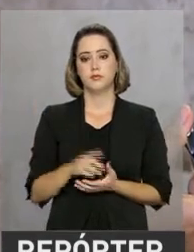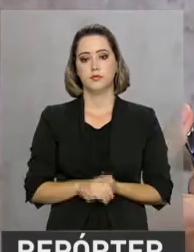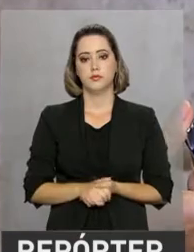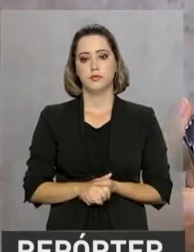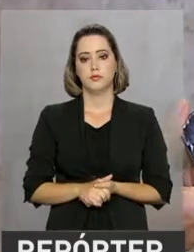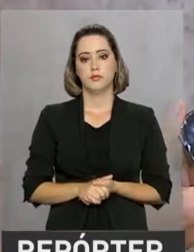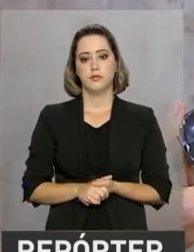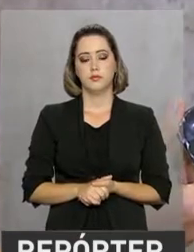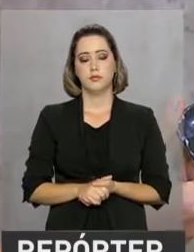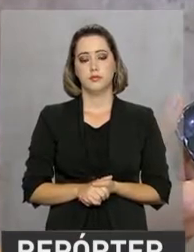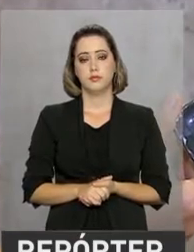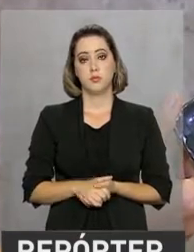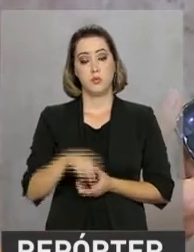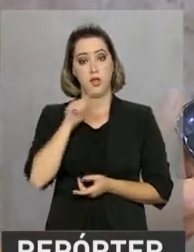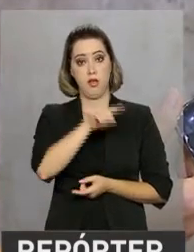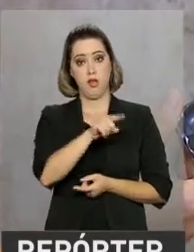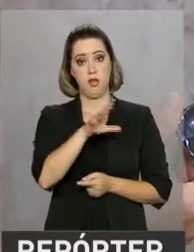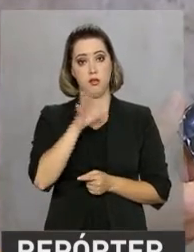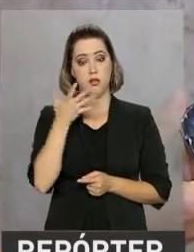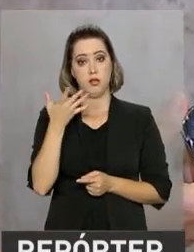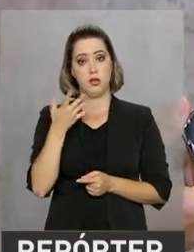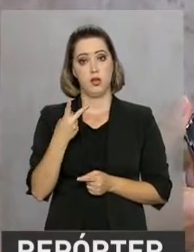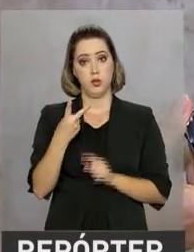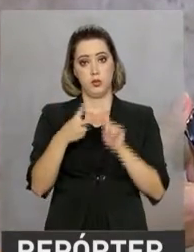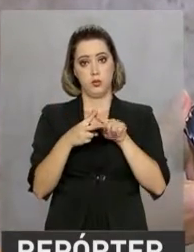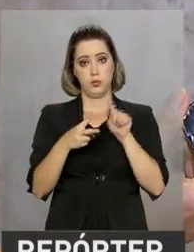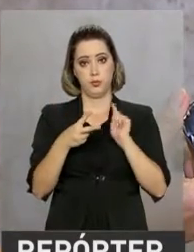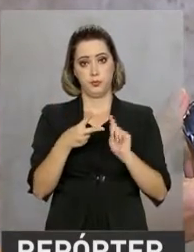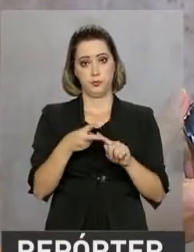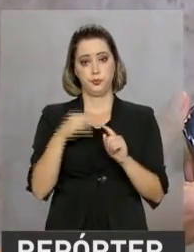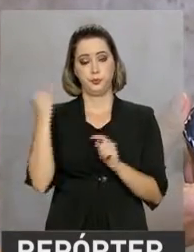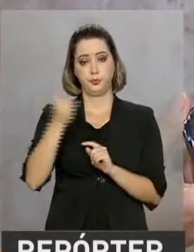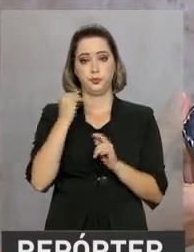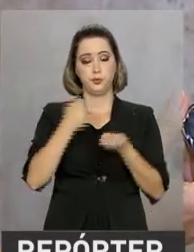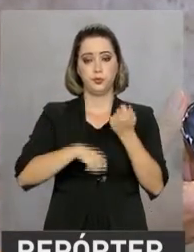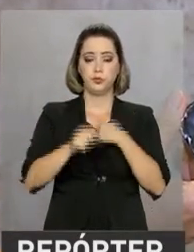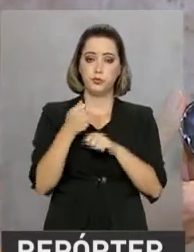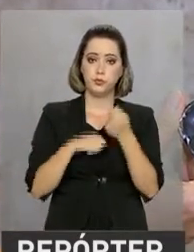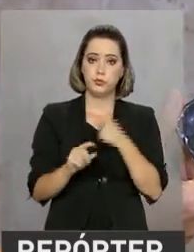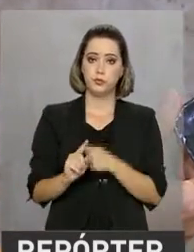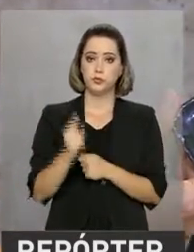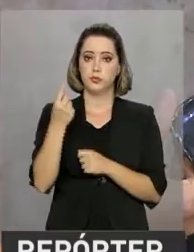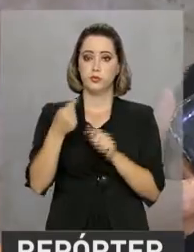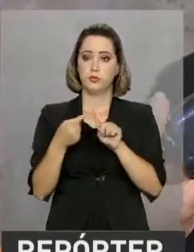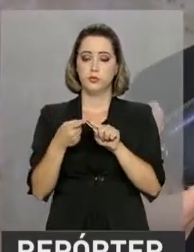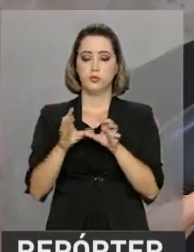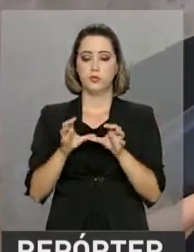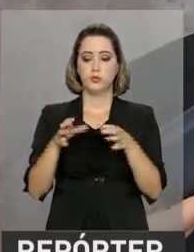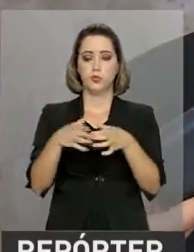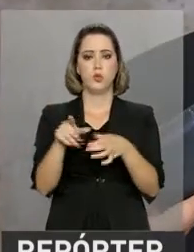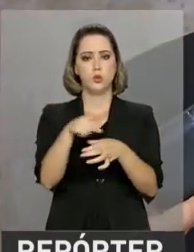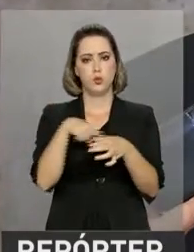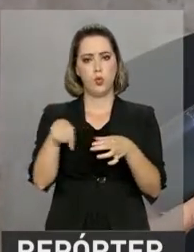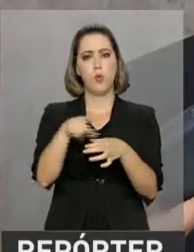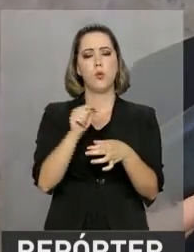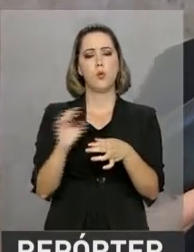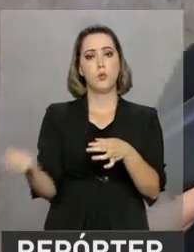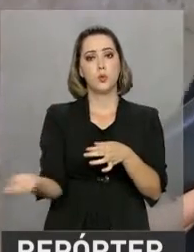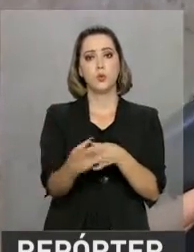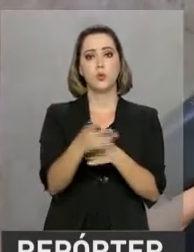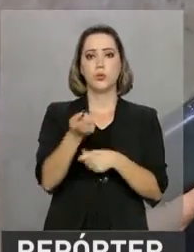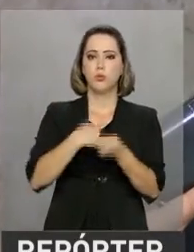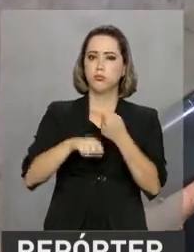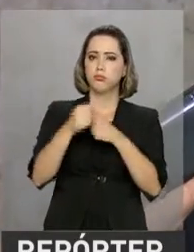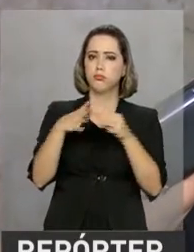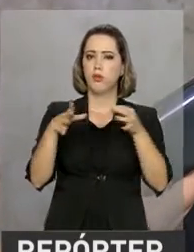impulsiona dois segmentos importantes da economia primeiro uma nova cadeia produtiva que